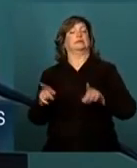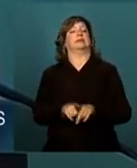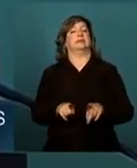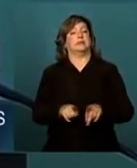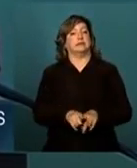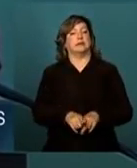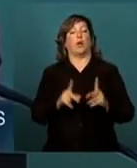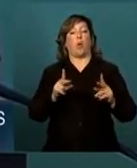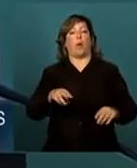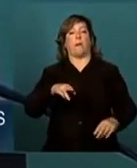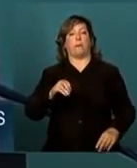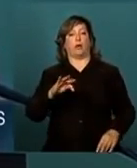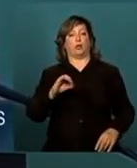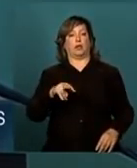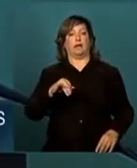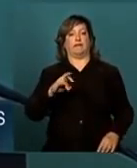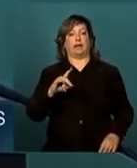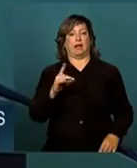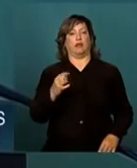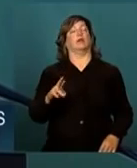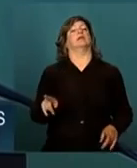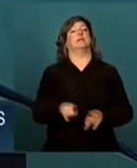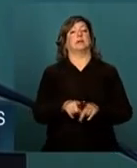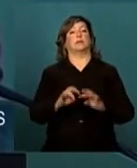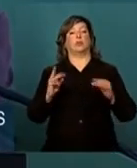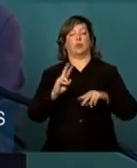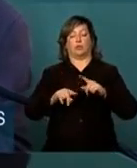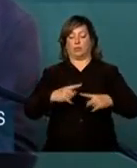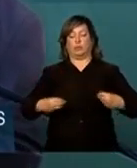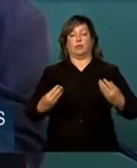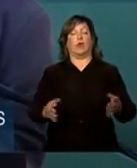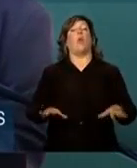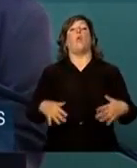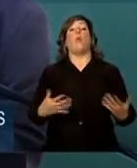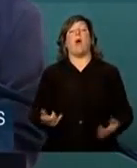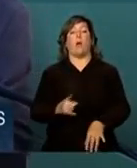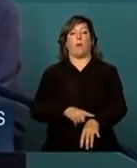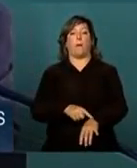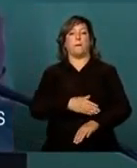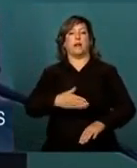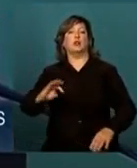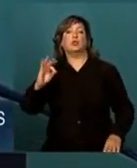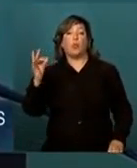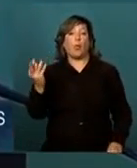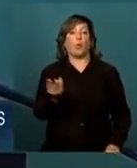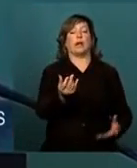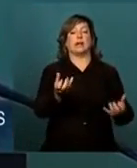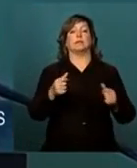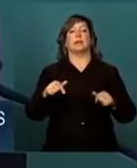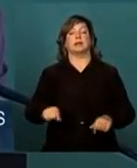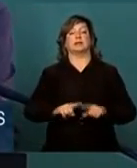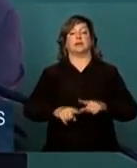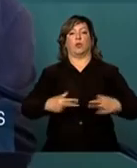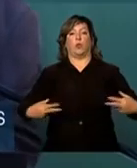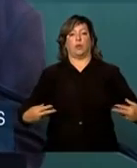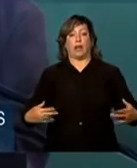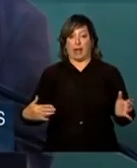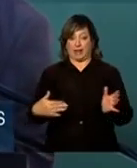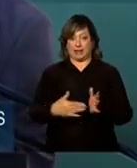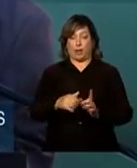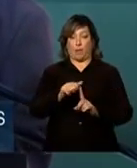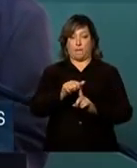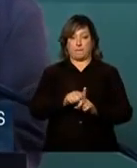receberam a motoniveladora e a retroescavadeira, já terão recebido todos os equipamentos. Qual é o prazo para todos receberem esses equipamentos? Até o